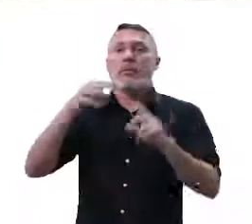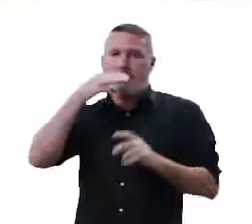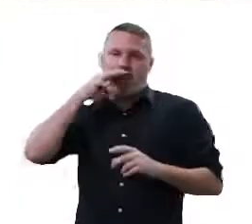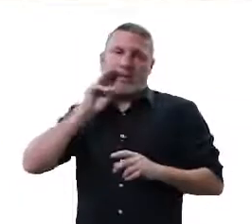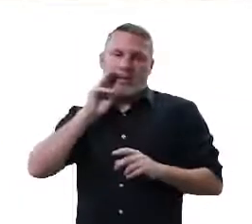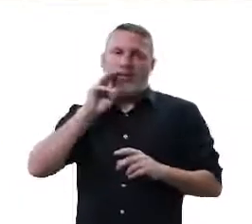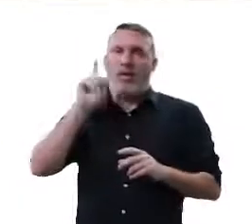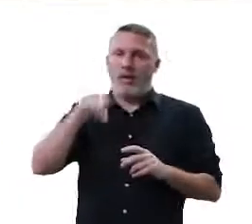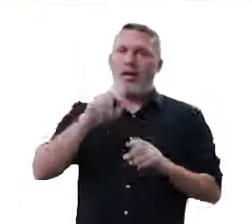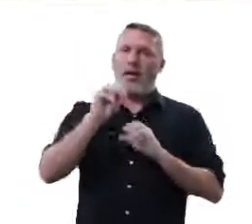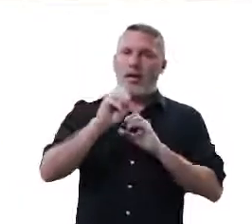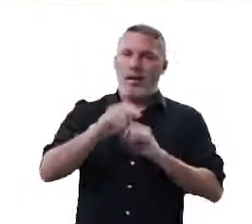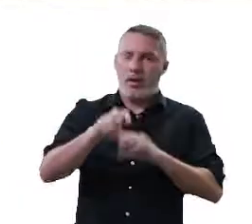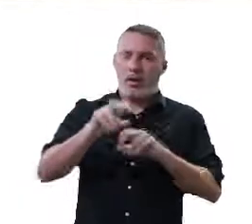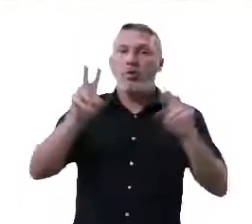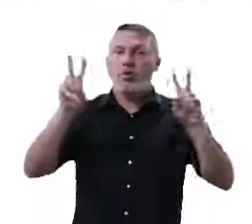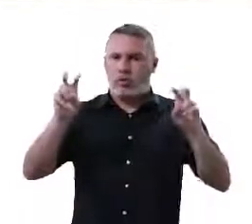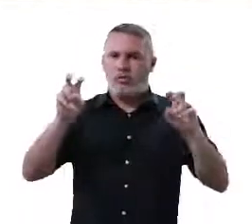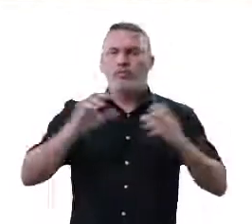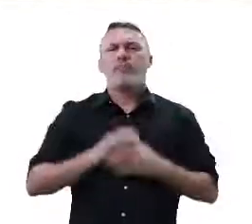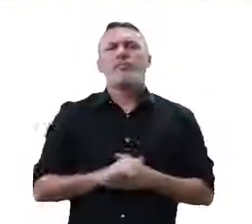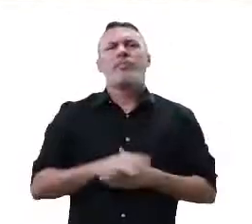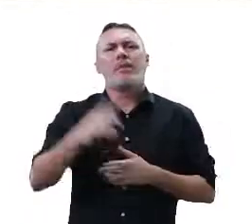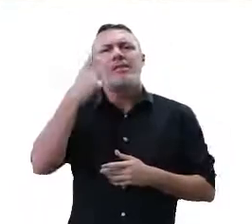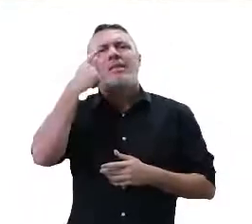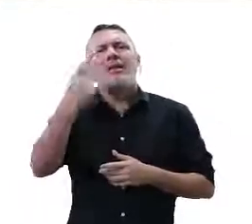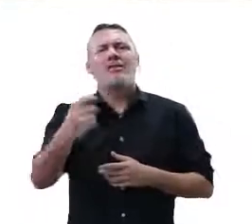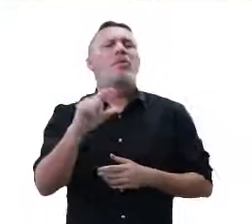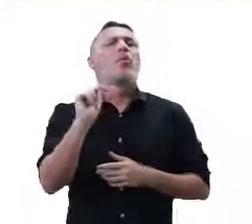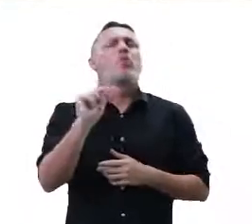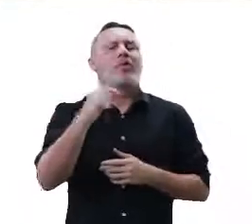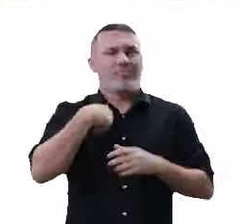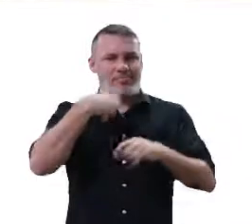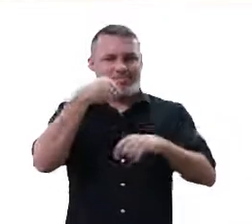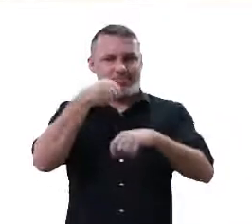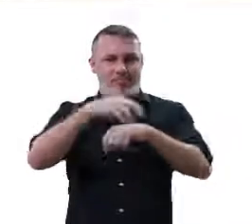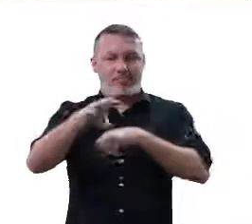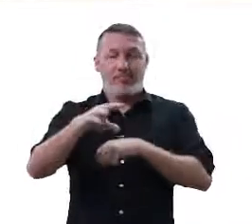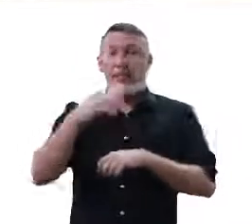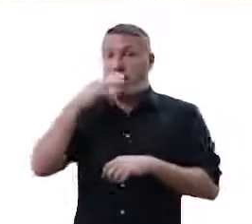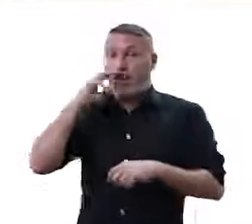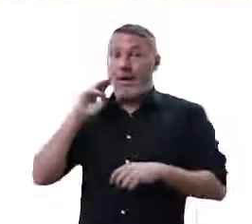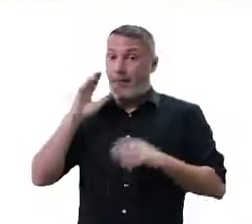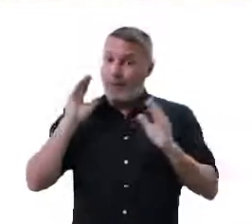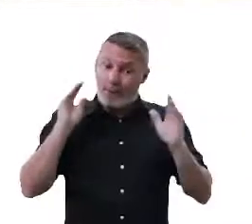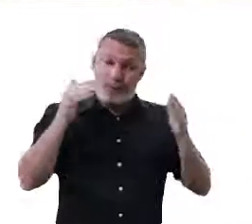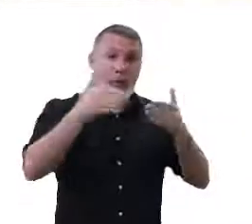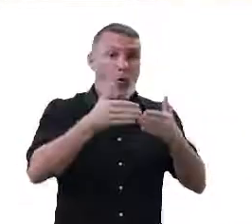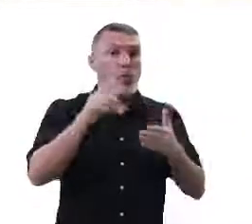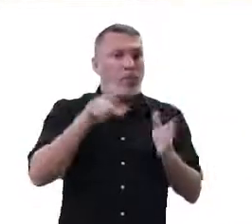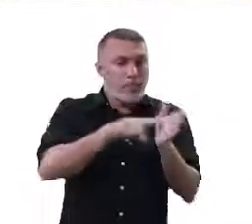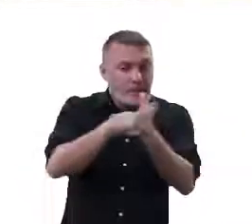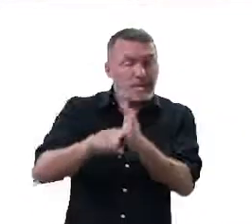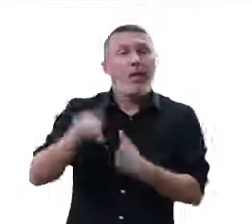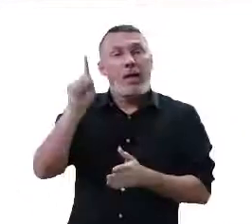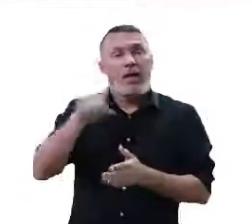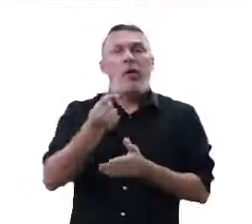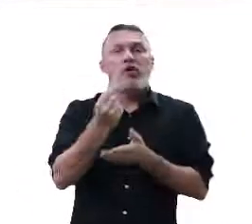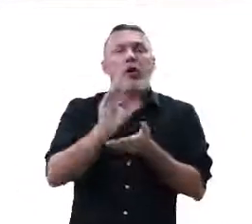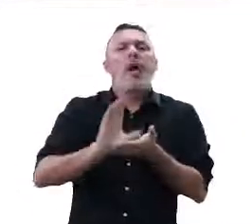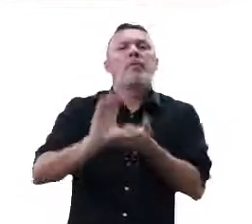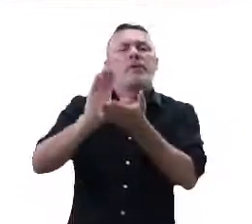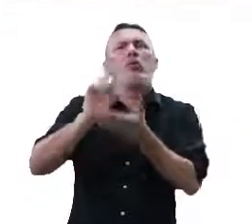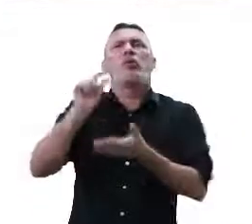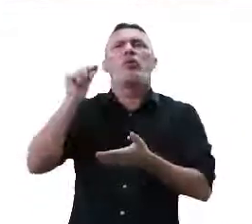foi o título dessa aula. E aí, o que é interessante? Com aquilo que eu tinha colocado para vocês, o foco do Marx é o